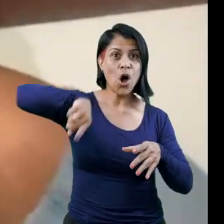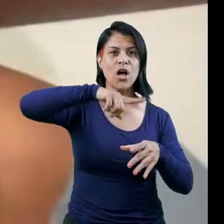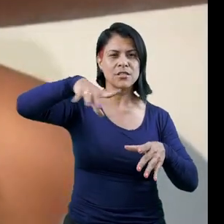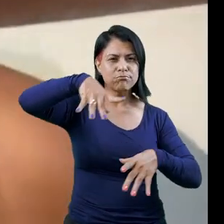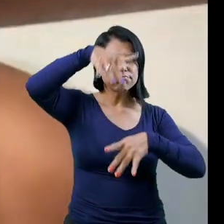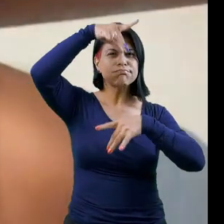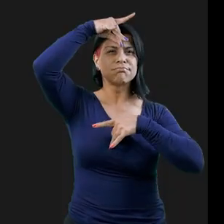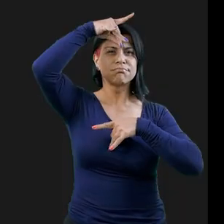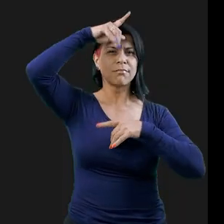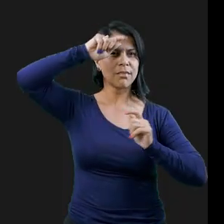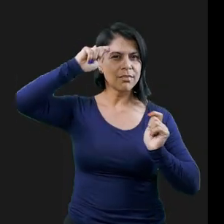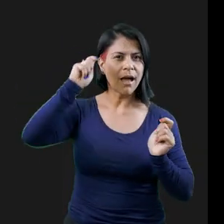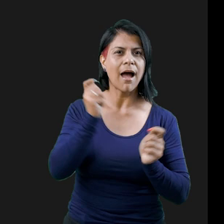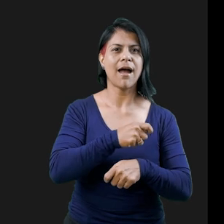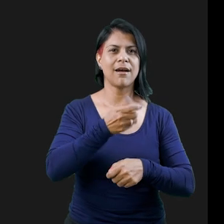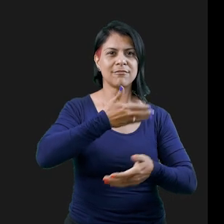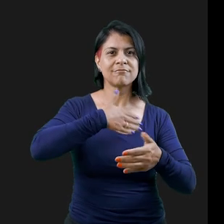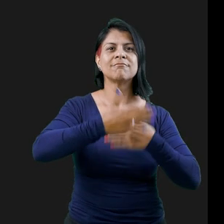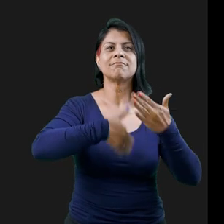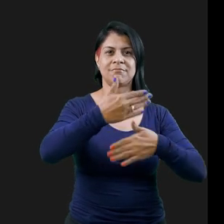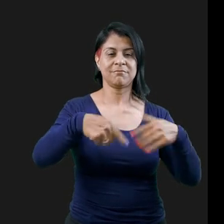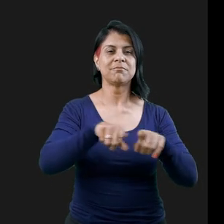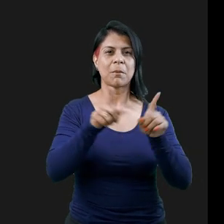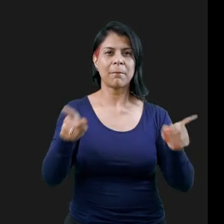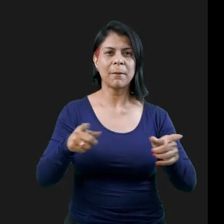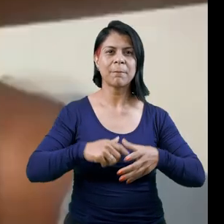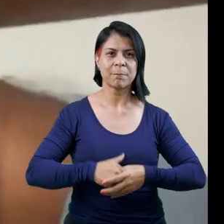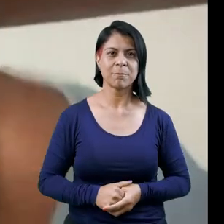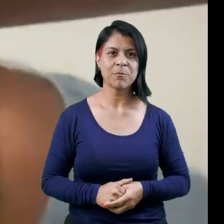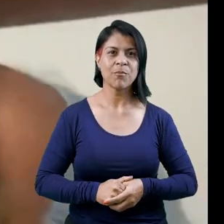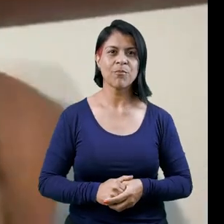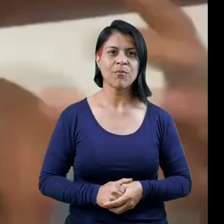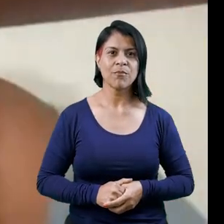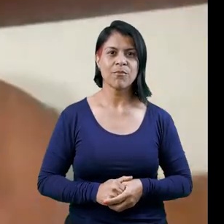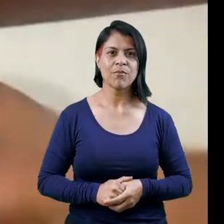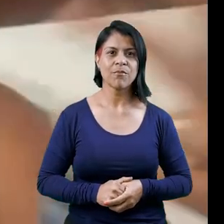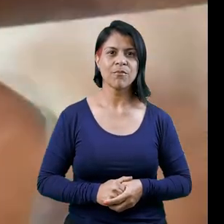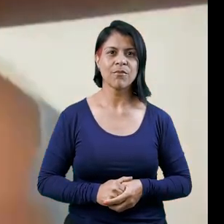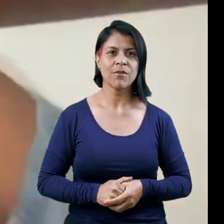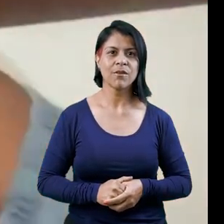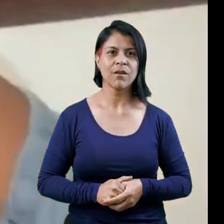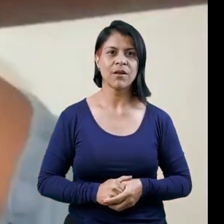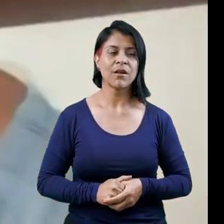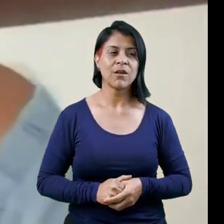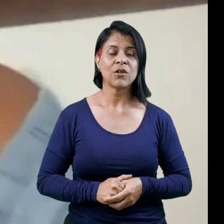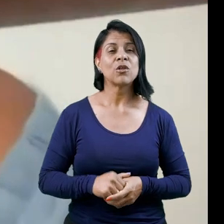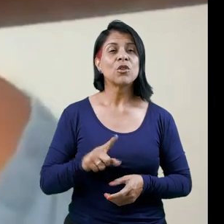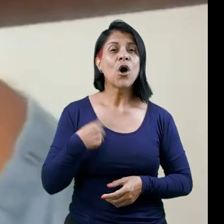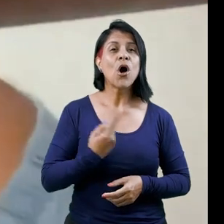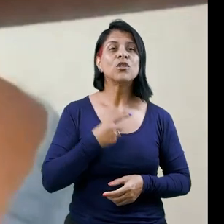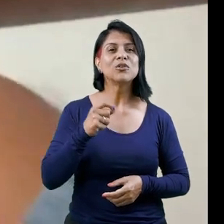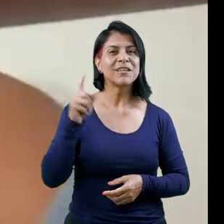nos constituem. Eu estou super feliz de estar aqui, ó, já estou ouvindo a canção de os